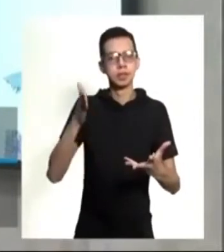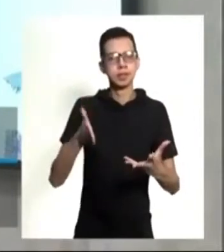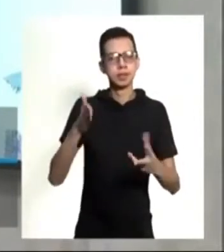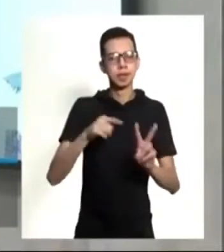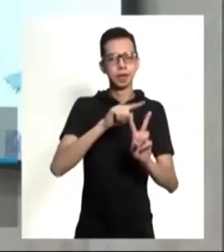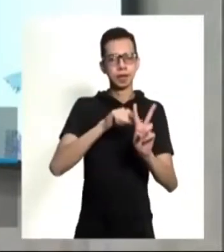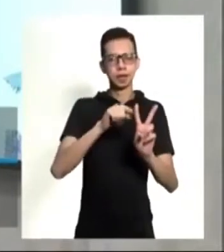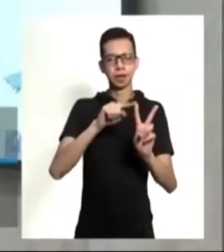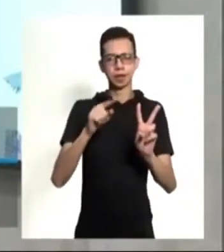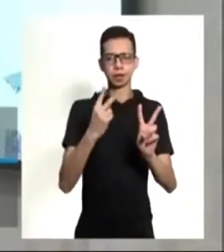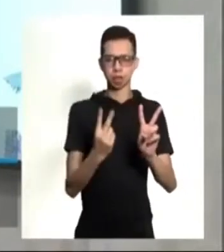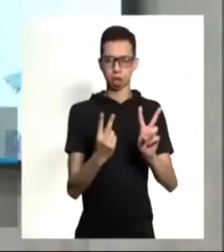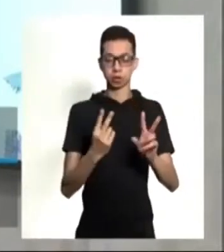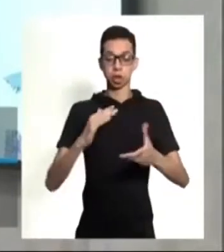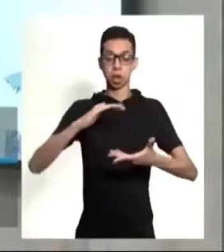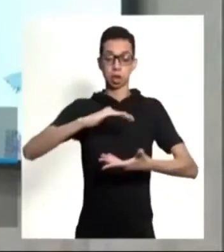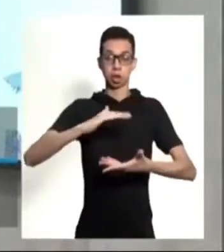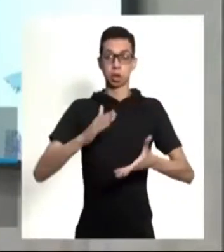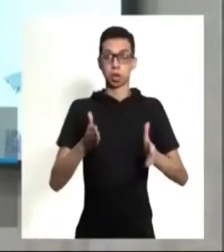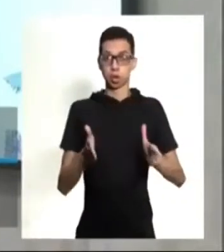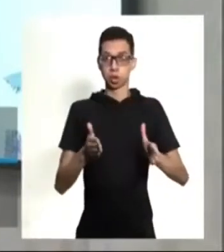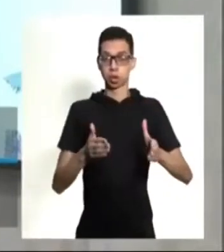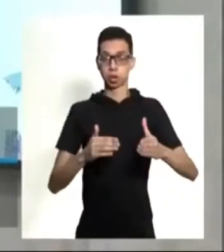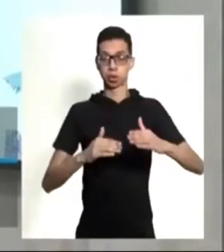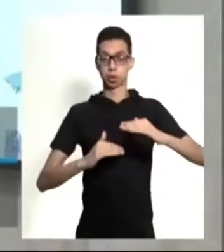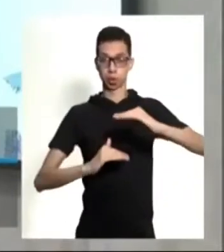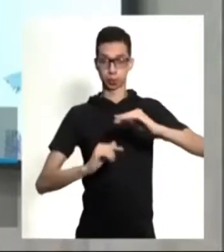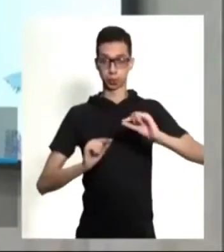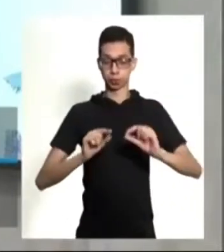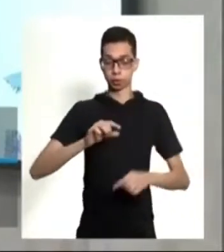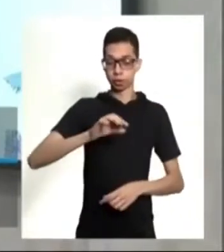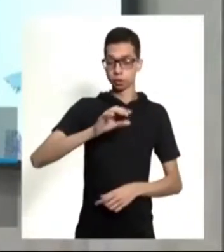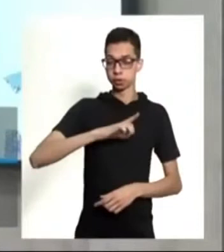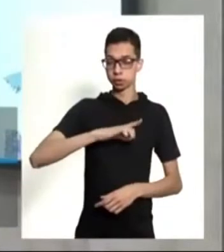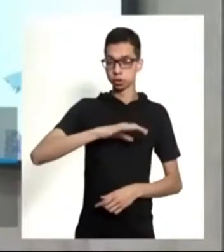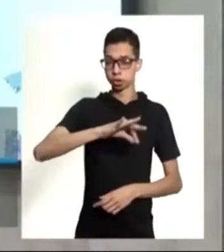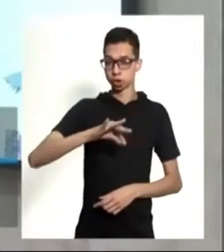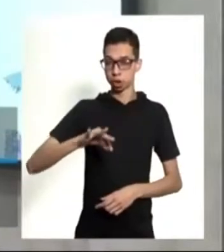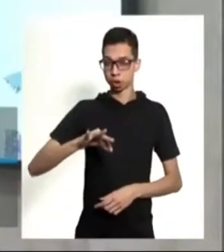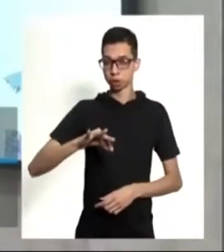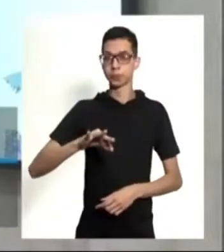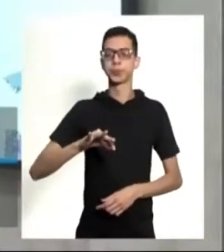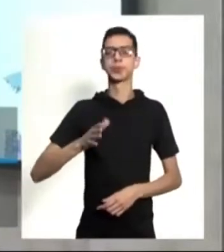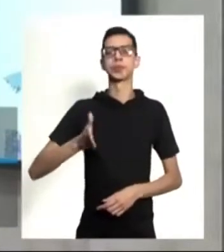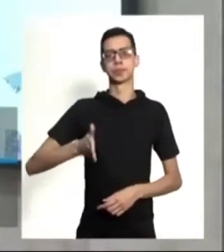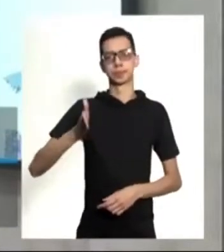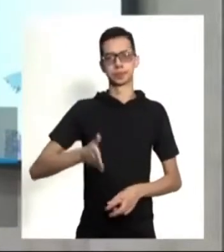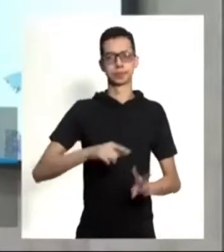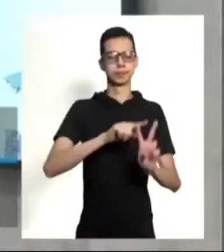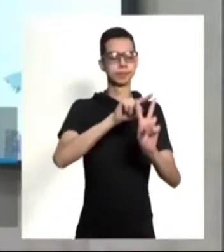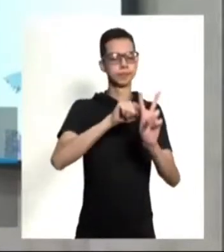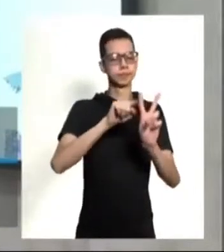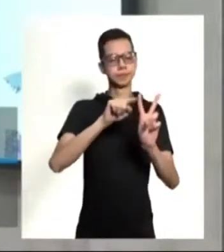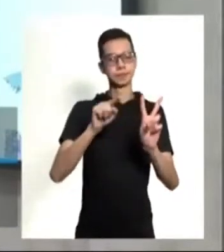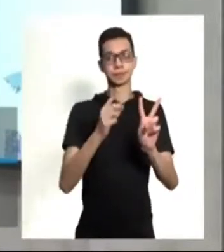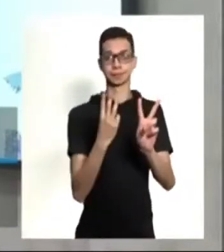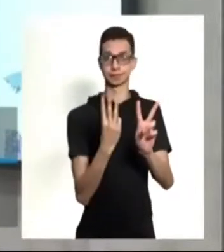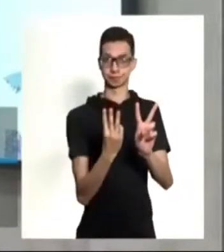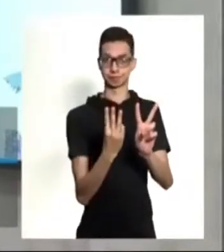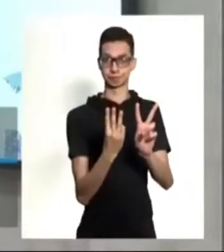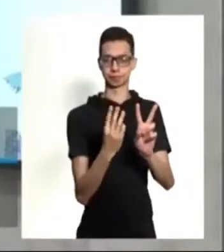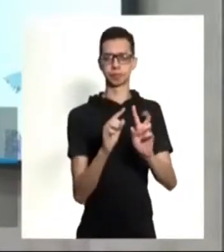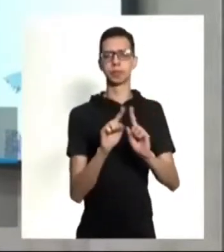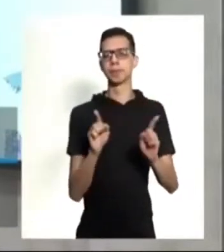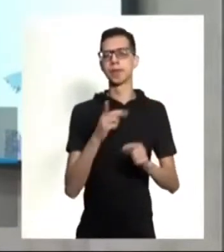A diagonal do cubo, lado, raiz de 3. O cubo tem 3 dimensões. É uma forma de você lembrar. Só que a gente não fala assim, o cubo